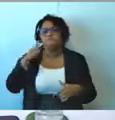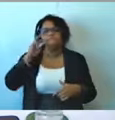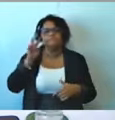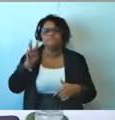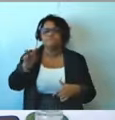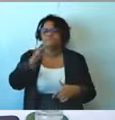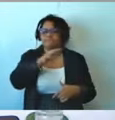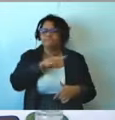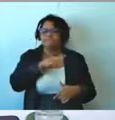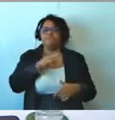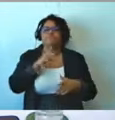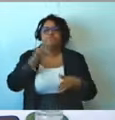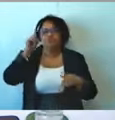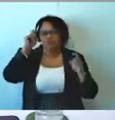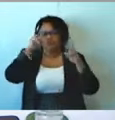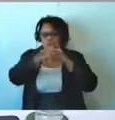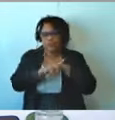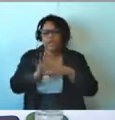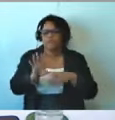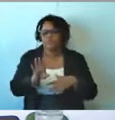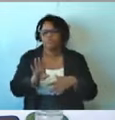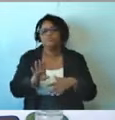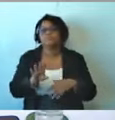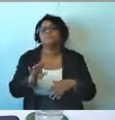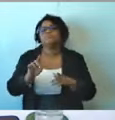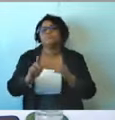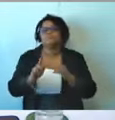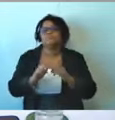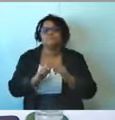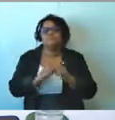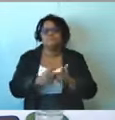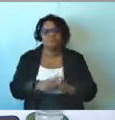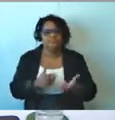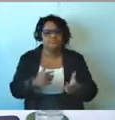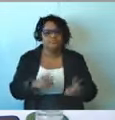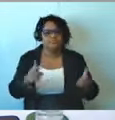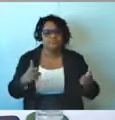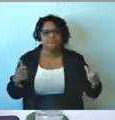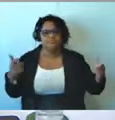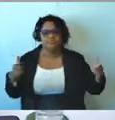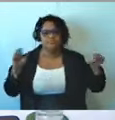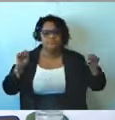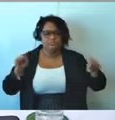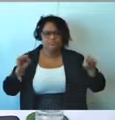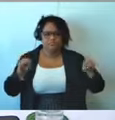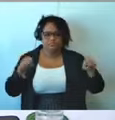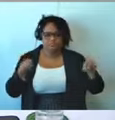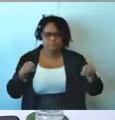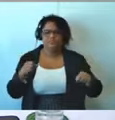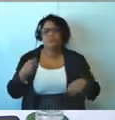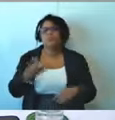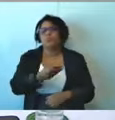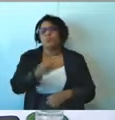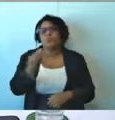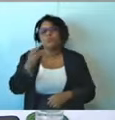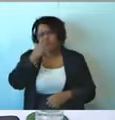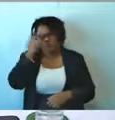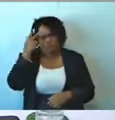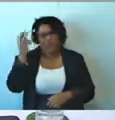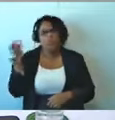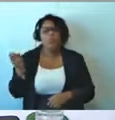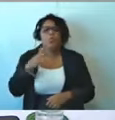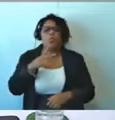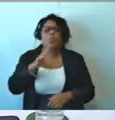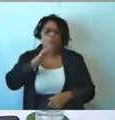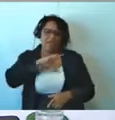aqui da frota que vem crescendo a cada dia. A gente recebe lá no clube várias pessoas que acabaram de tirar carteira e realmente não tem experiência nenhuma.